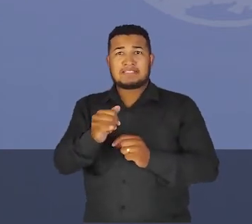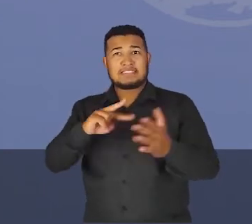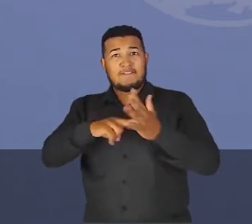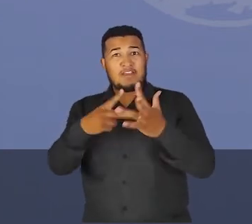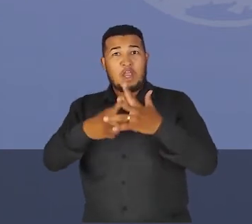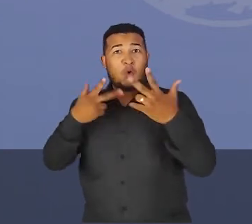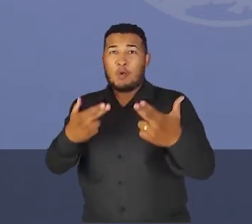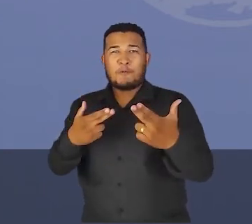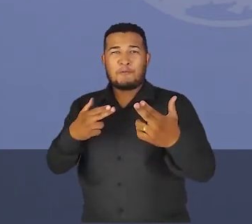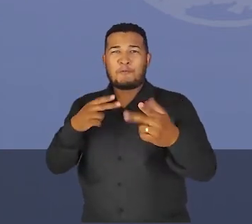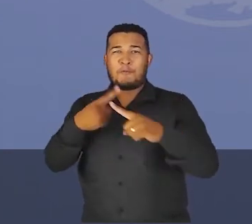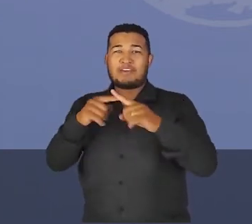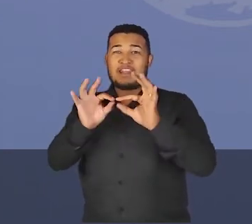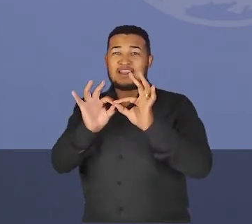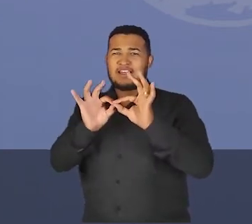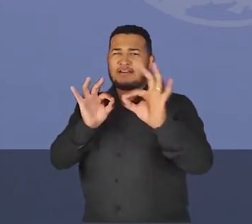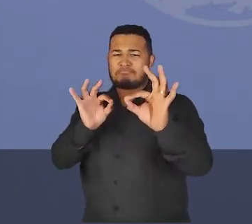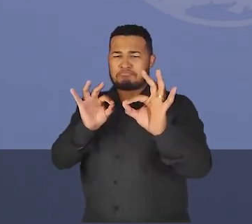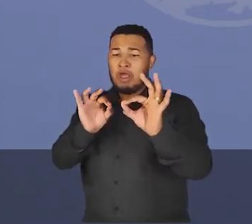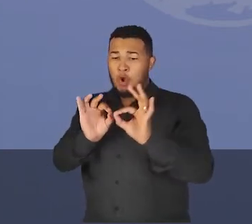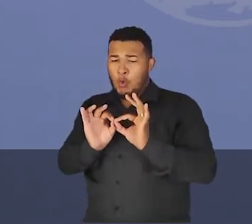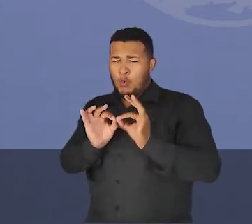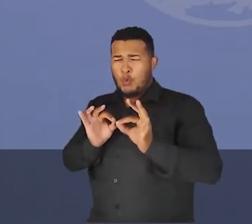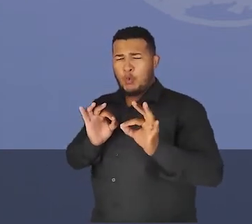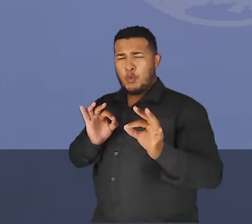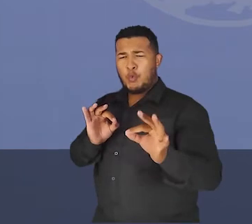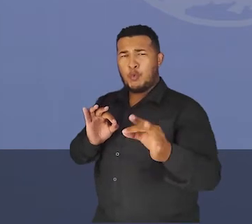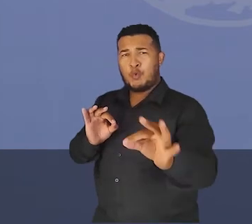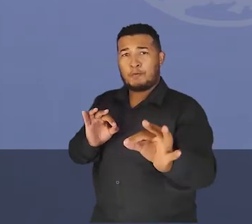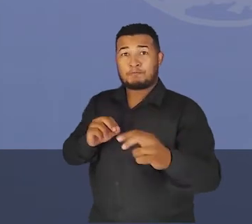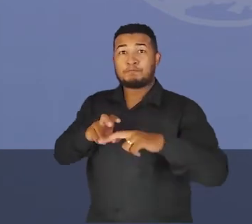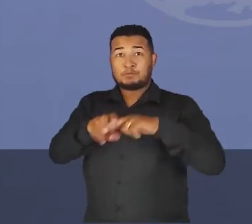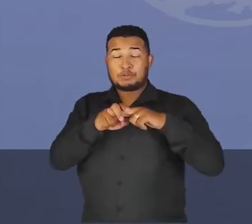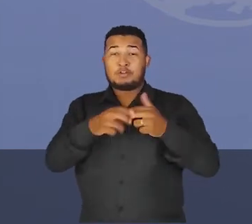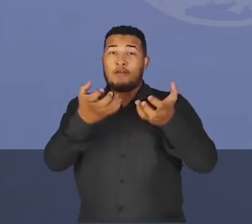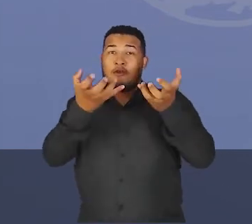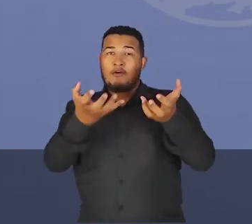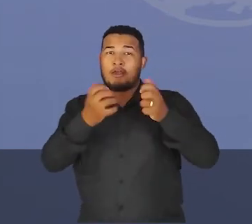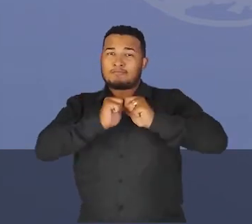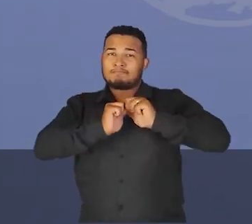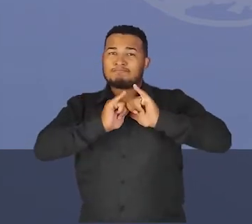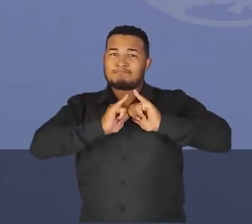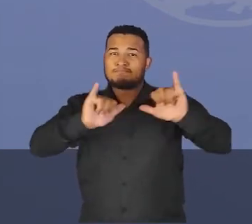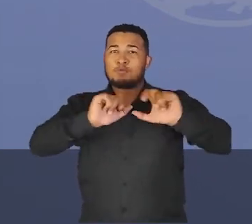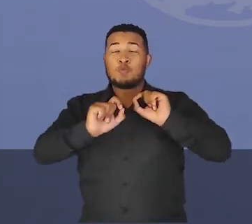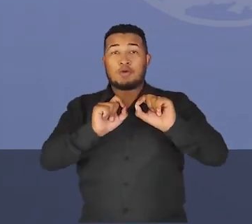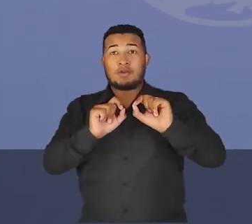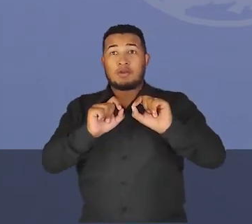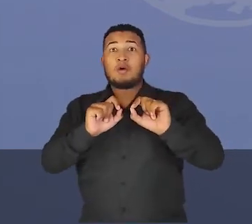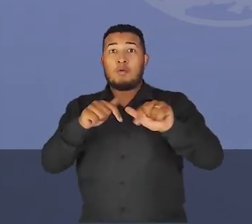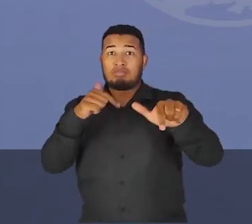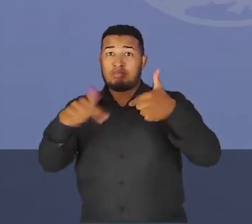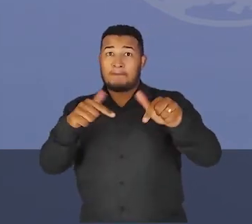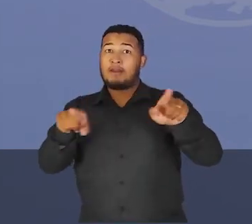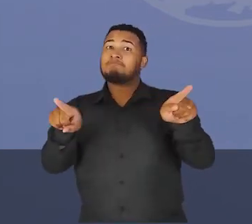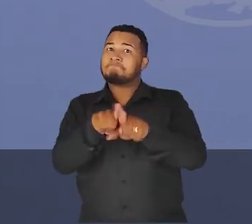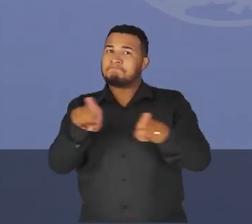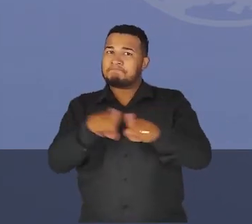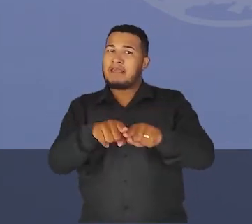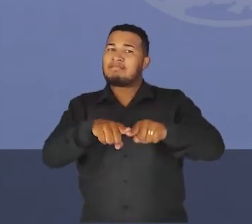vai levar ele a uma distância maior. Então, eu quero dizer que o trabalho também depende da